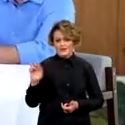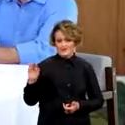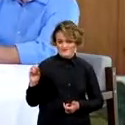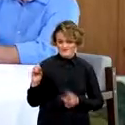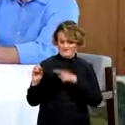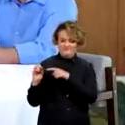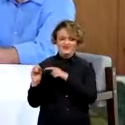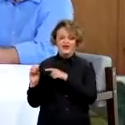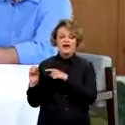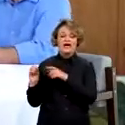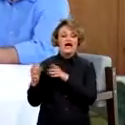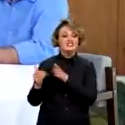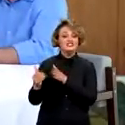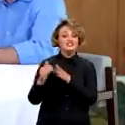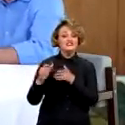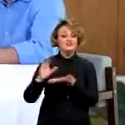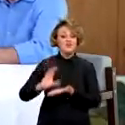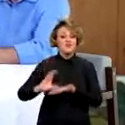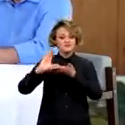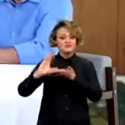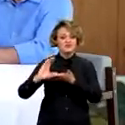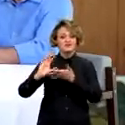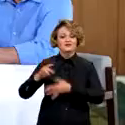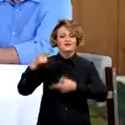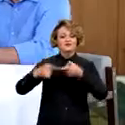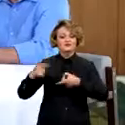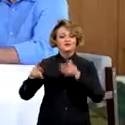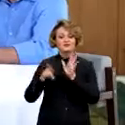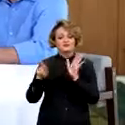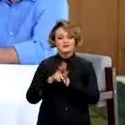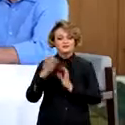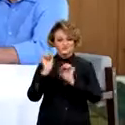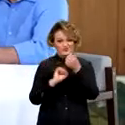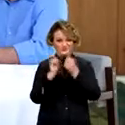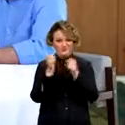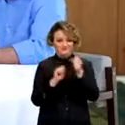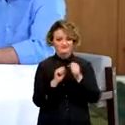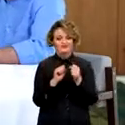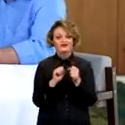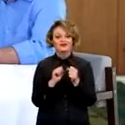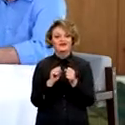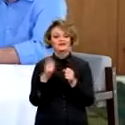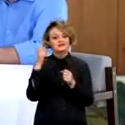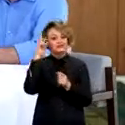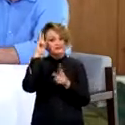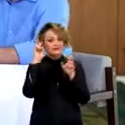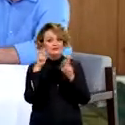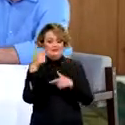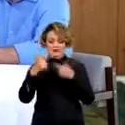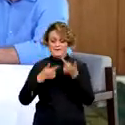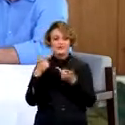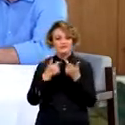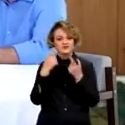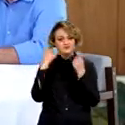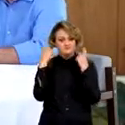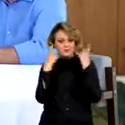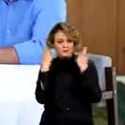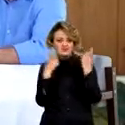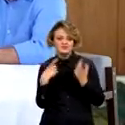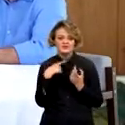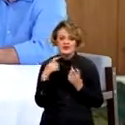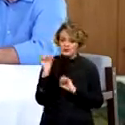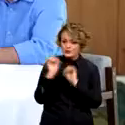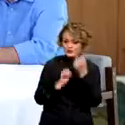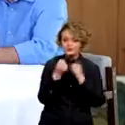que vai estudar as políticas industriais, que é uma preocupação do senhor há um tempo já, né? Que é a questão do emprego mesmo, quer dizer, as indústrias